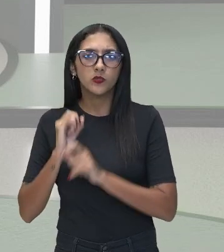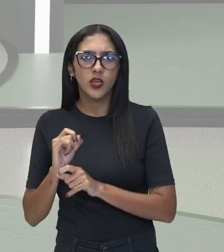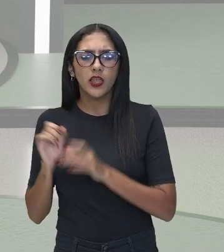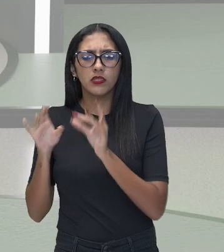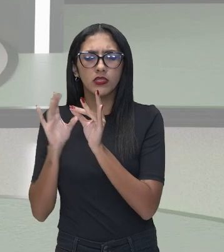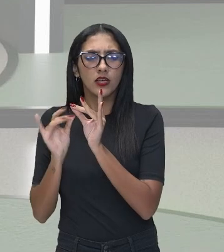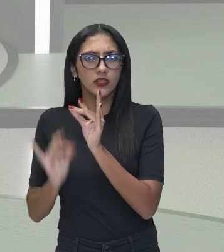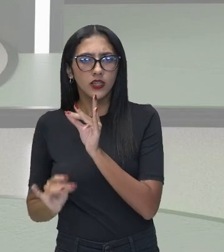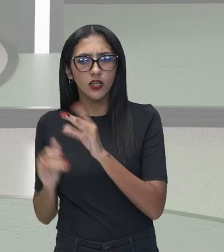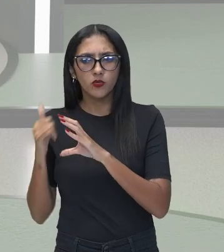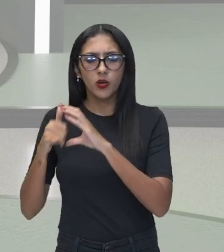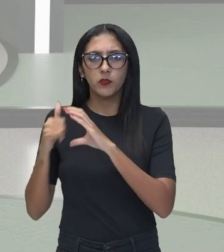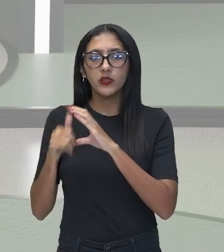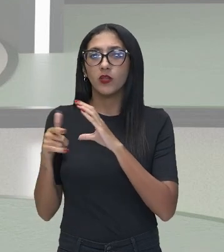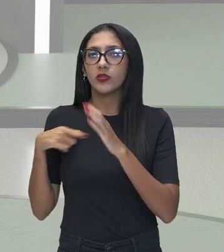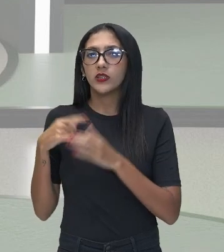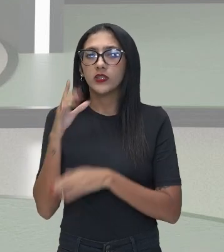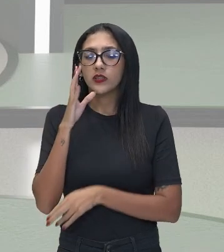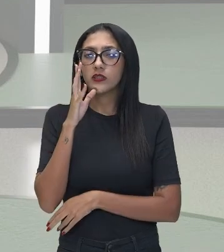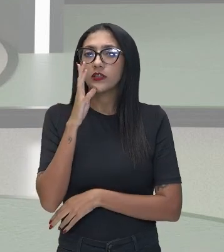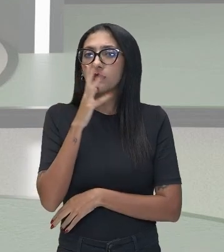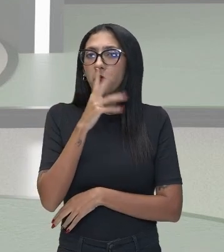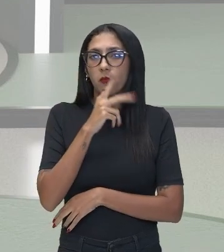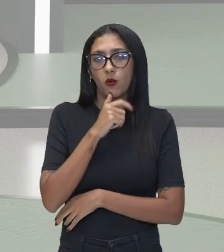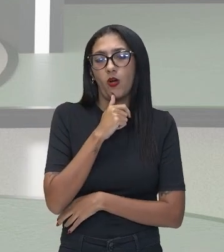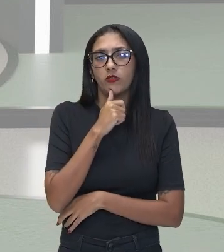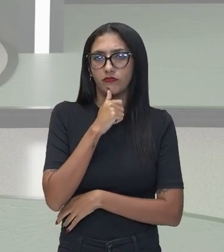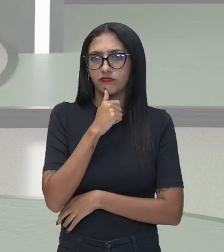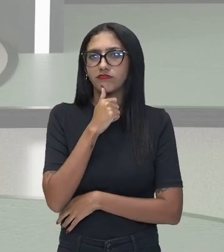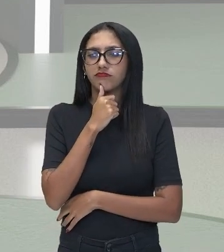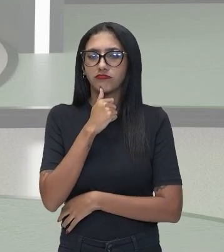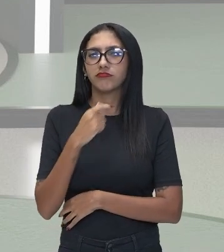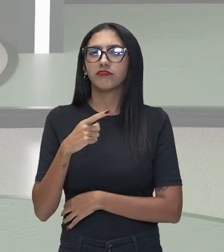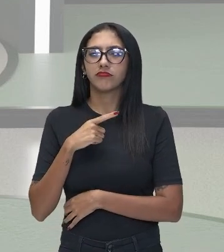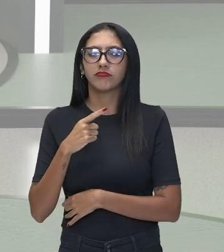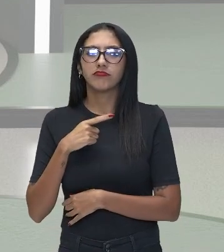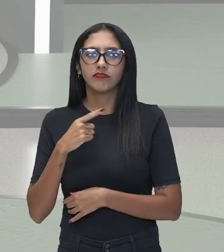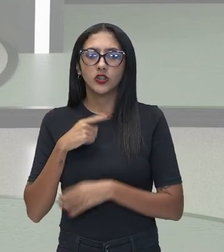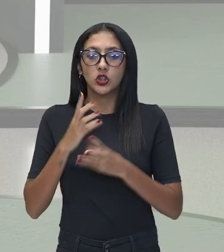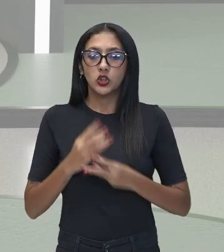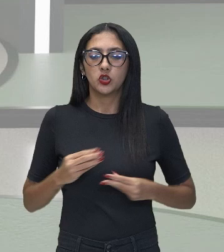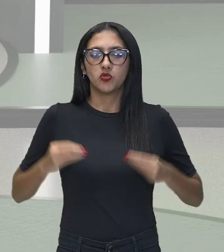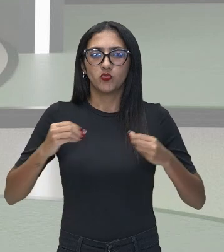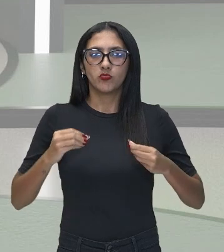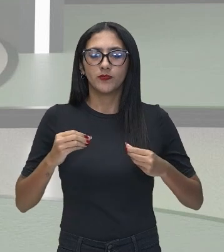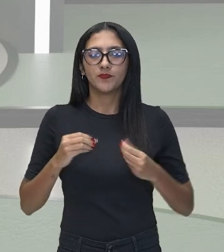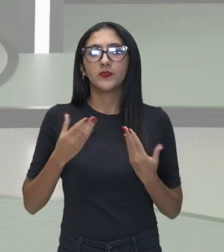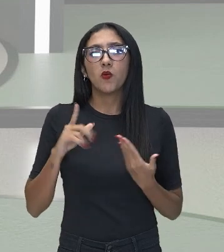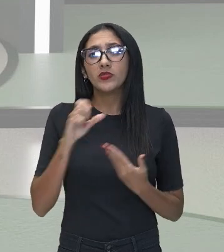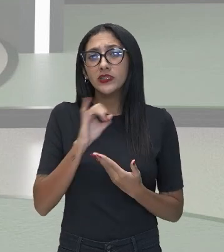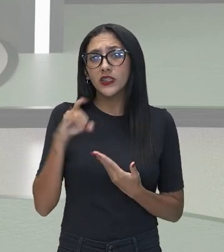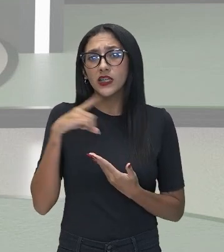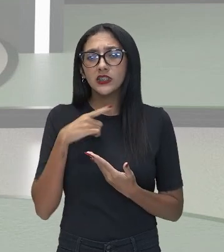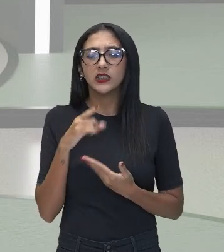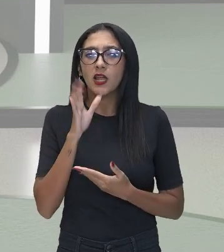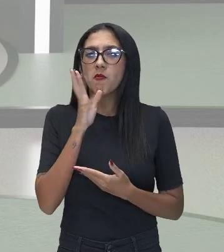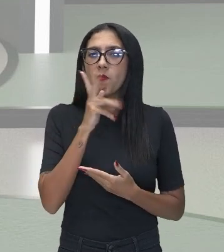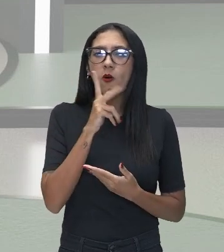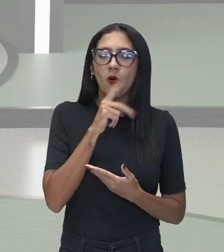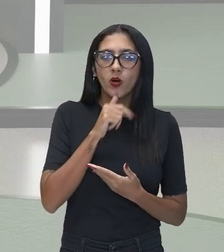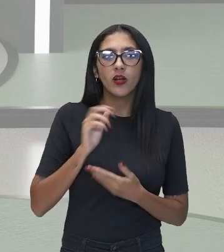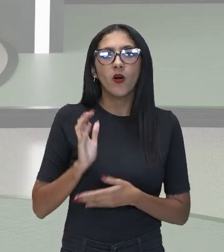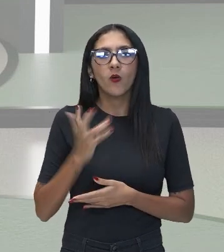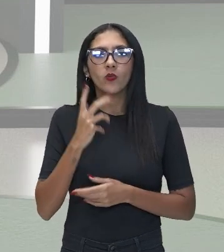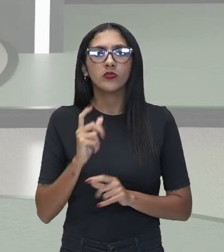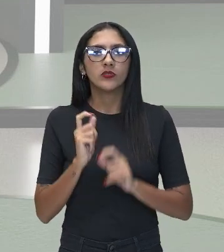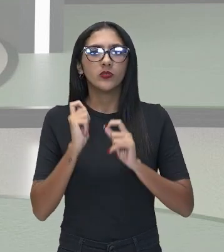complexos, eles demoram mais para eles serem quebrados no nosso corpo. E aí, como eles demoram mais, ocorre